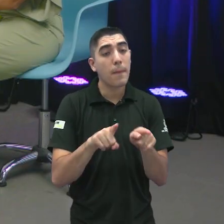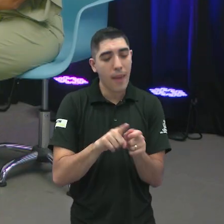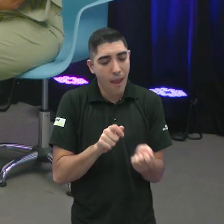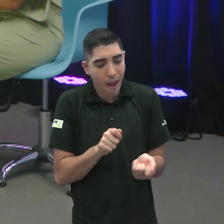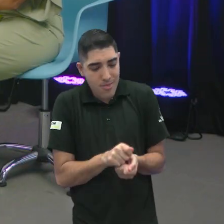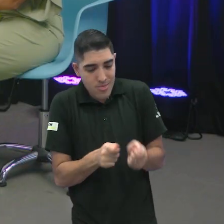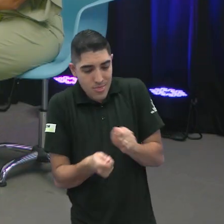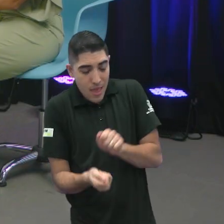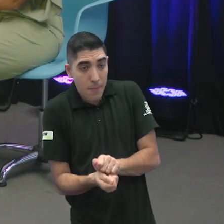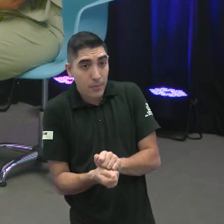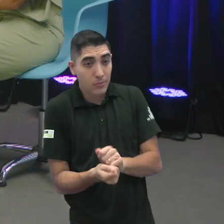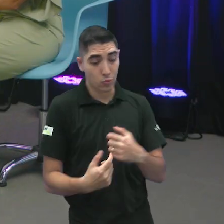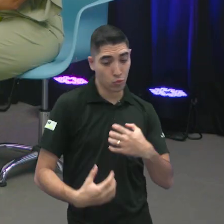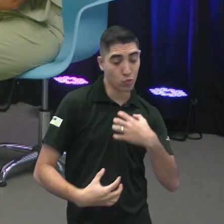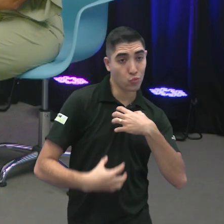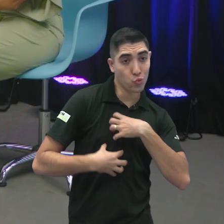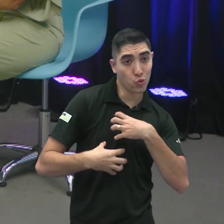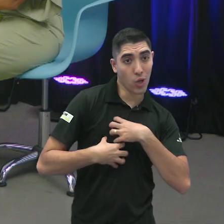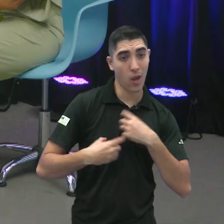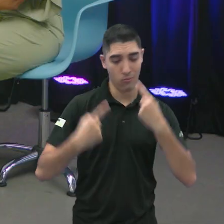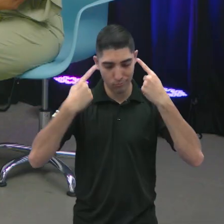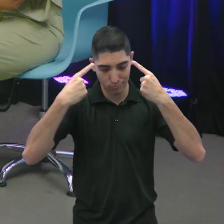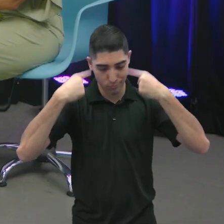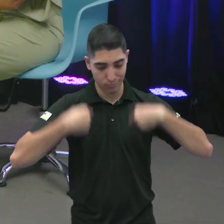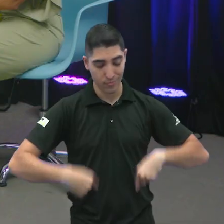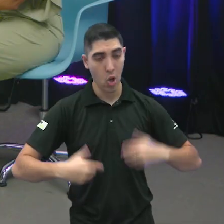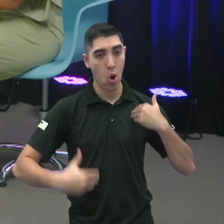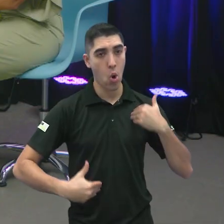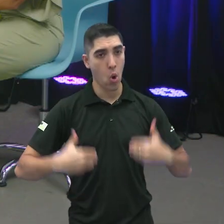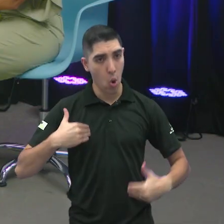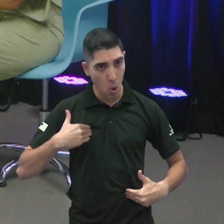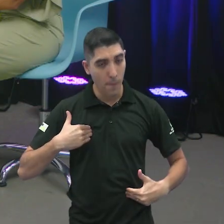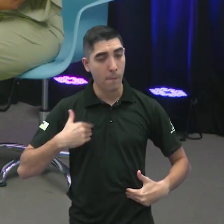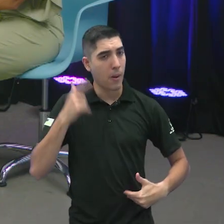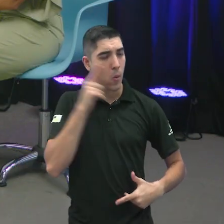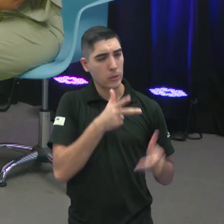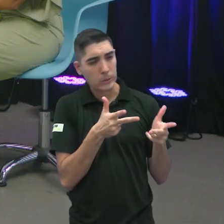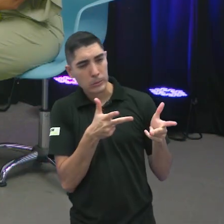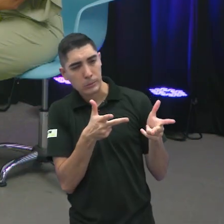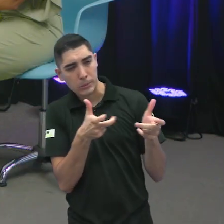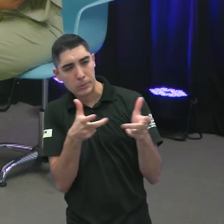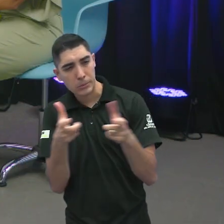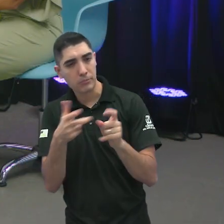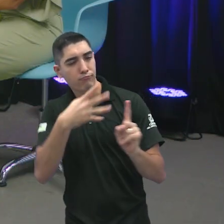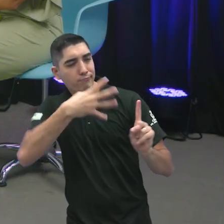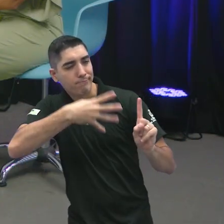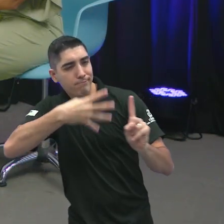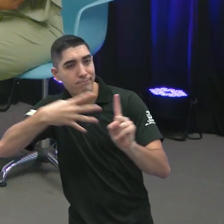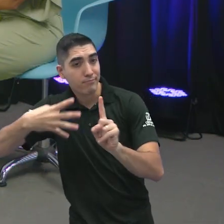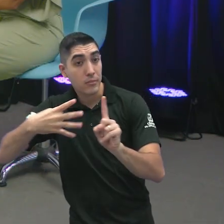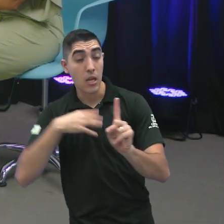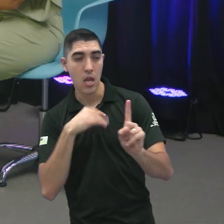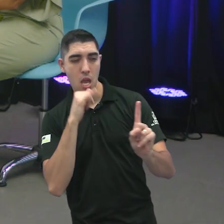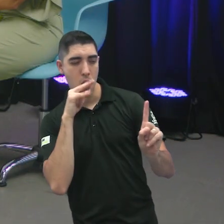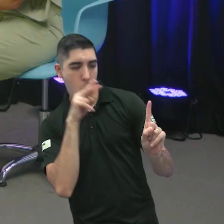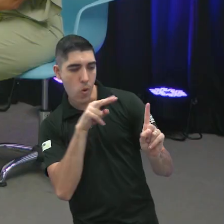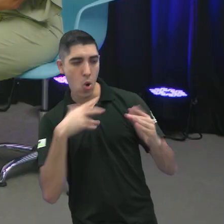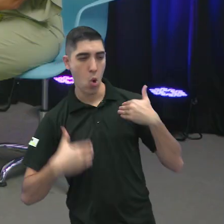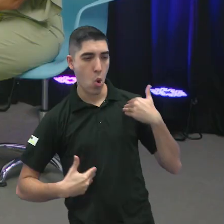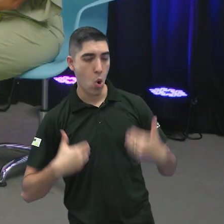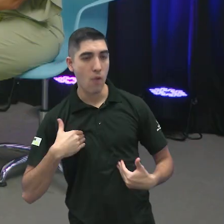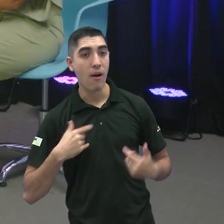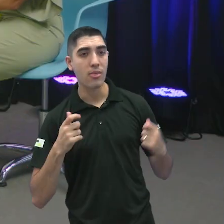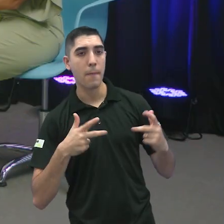o formato do nosso corpo e fazem com que a gente identifique a forma como a pessoa ela pensa, sente e age somente de olhar para o corpo